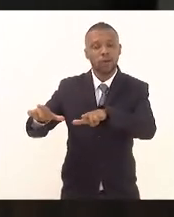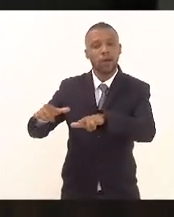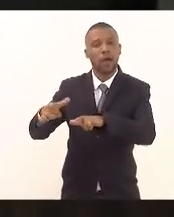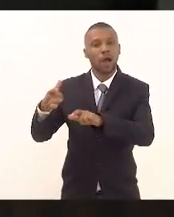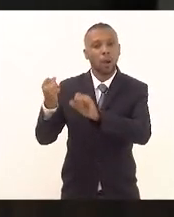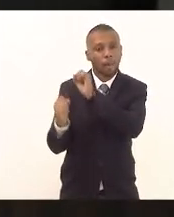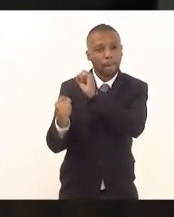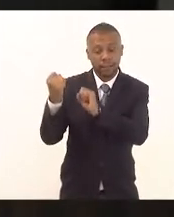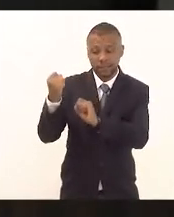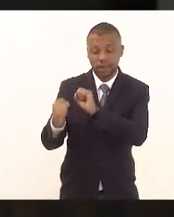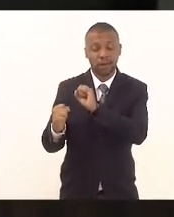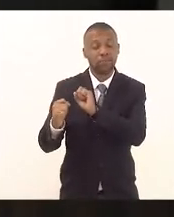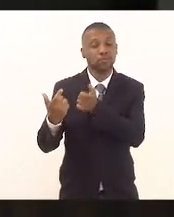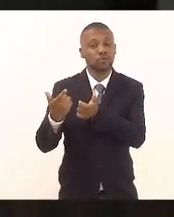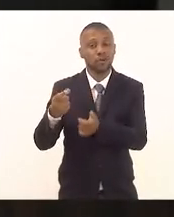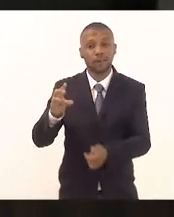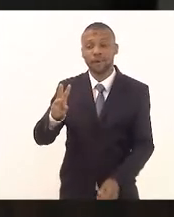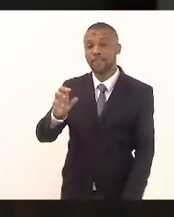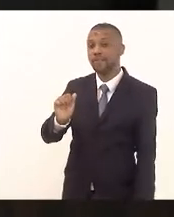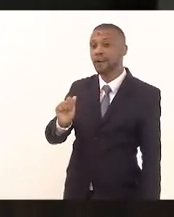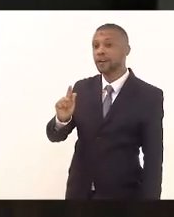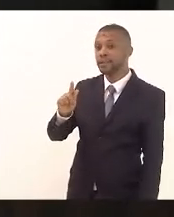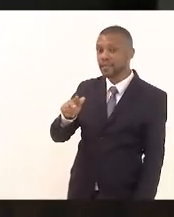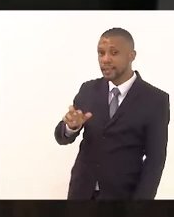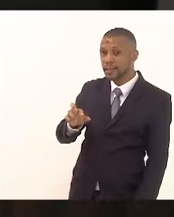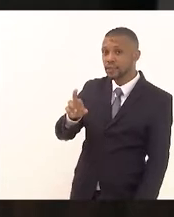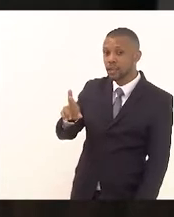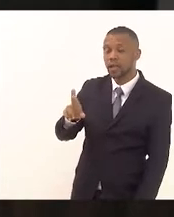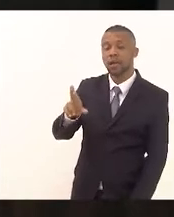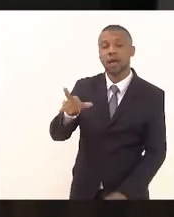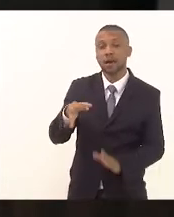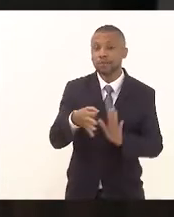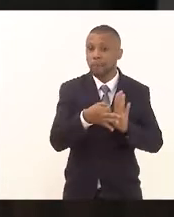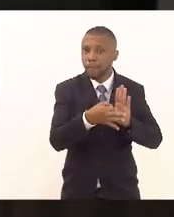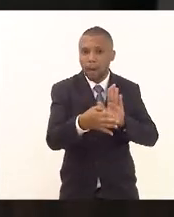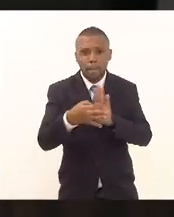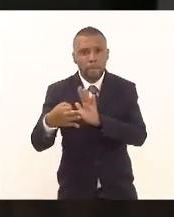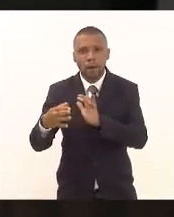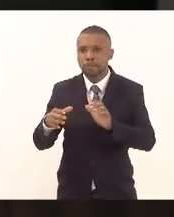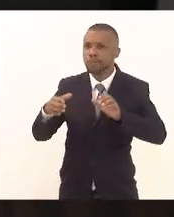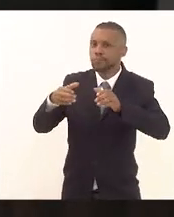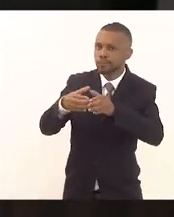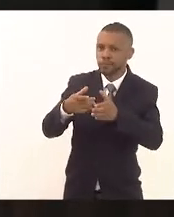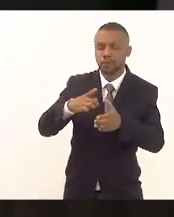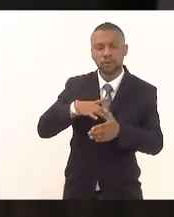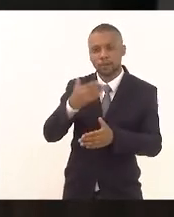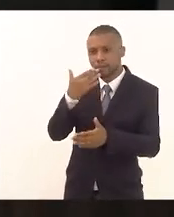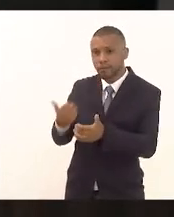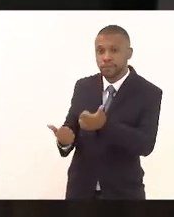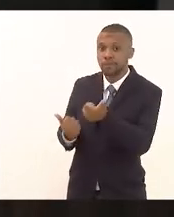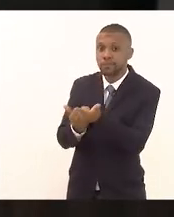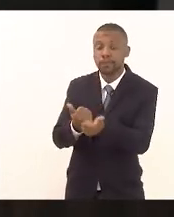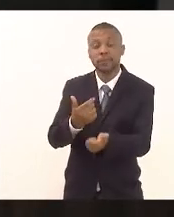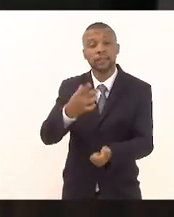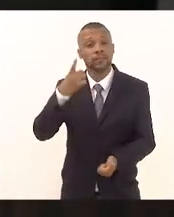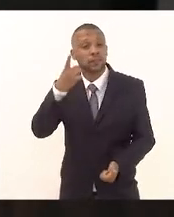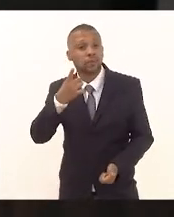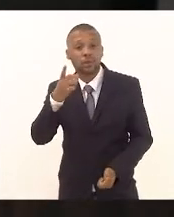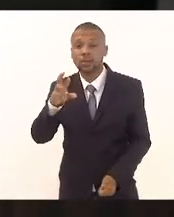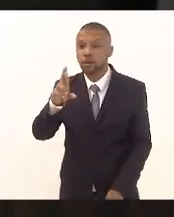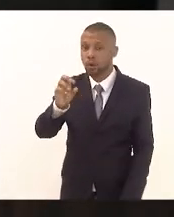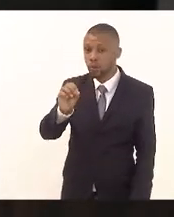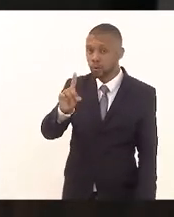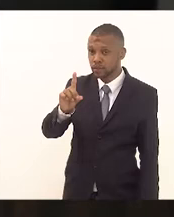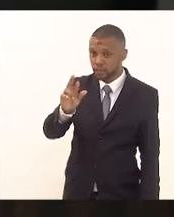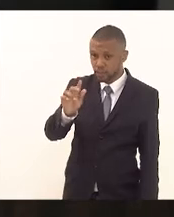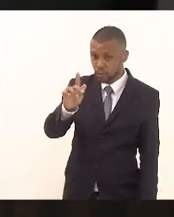Nassab Randão. Parecer da Comissão de Normas Internas e Proporções Externas, favorável ao relator deputado Rodrigo Amorim. Em discussão, não